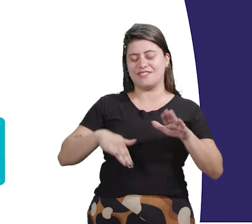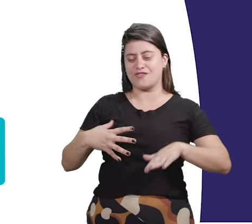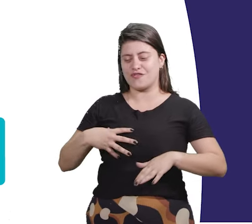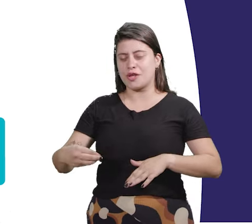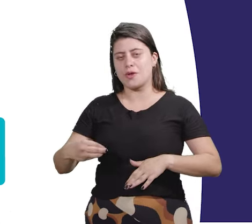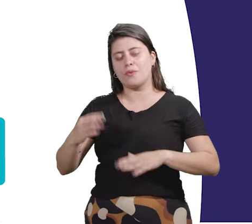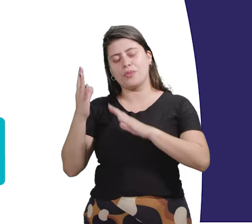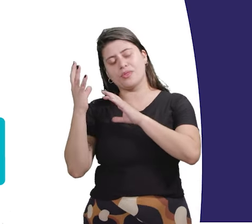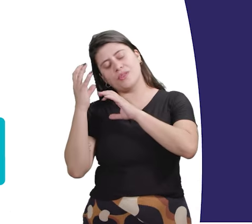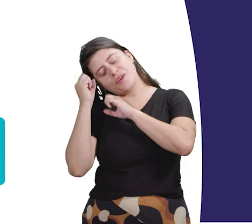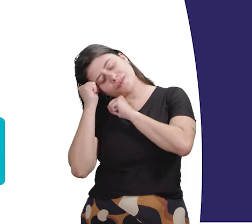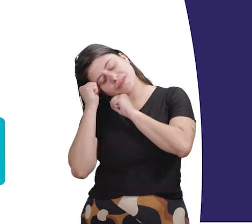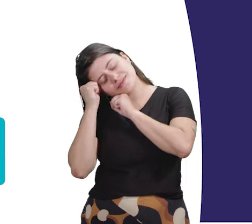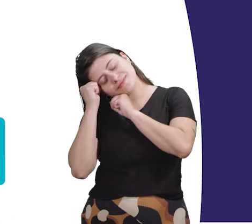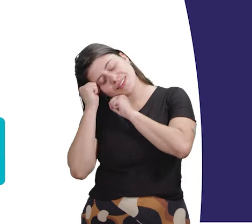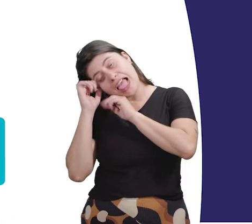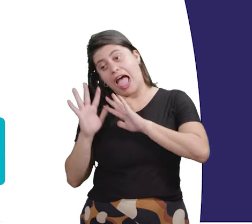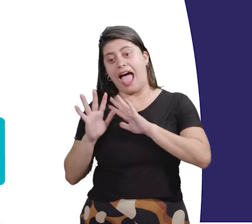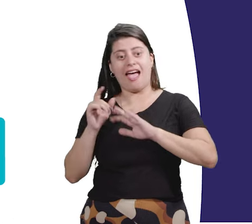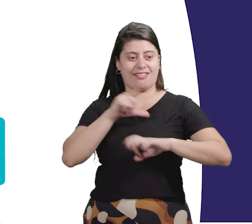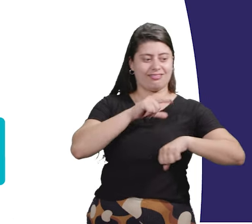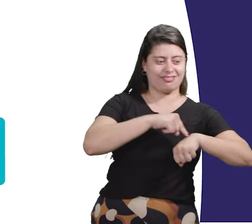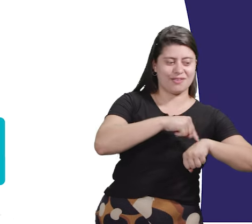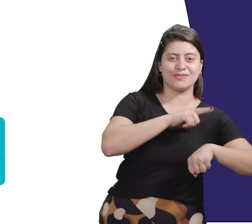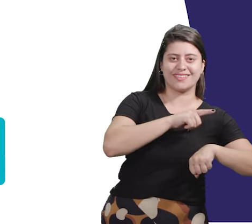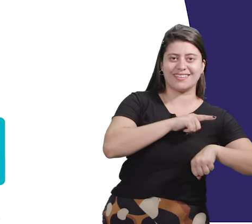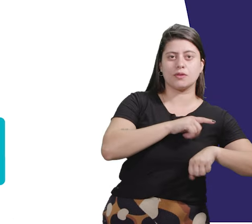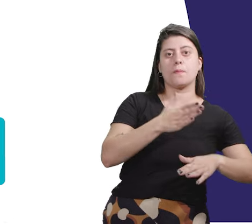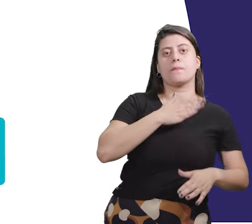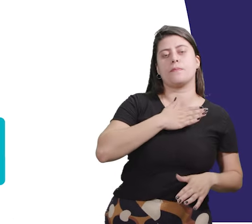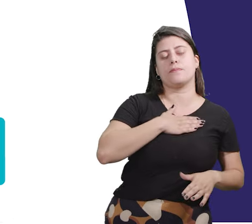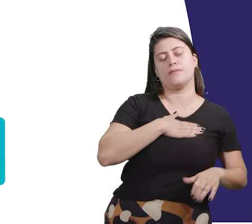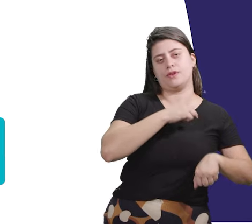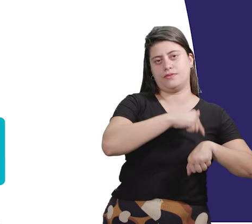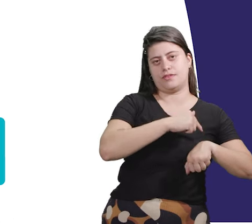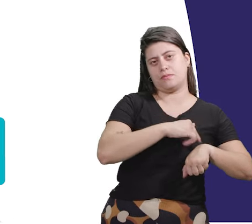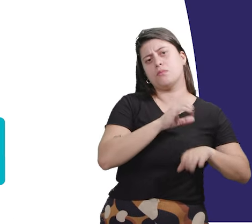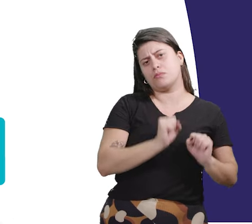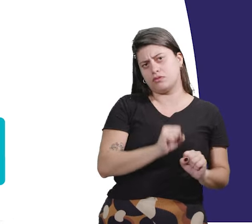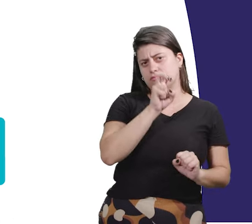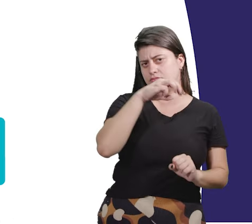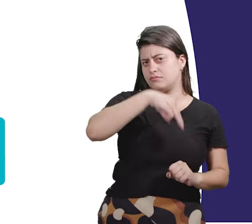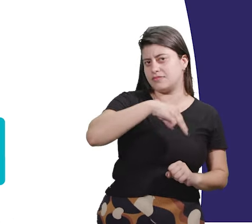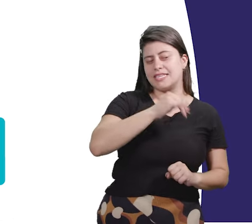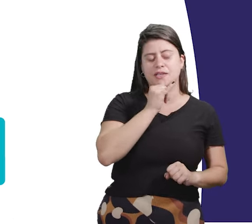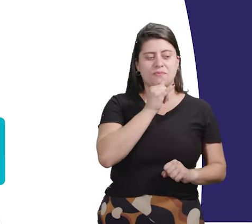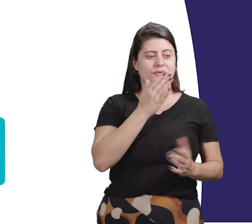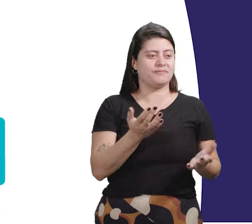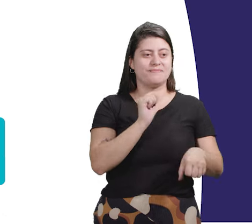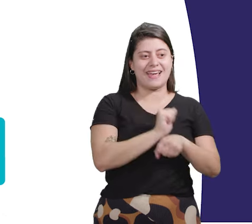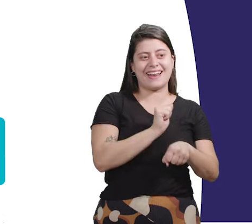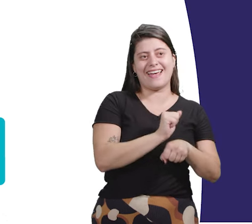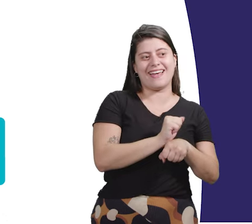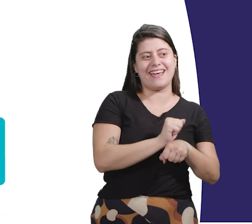que os filhos dormem, que é o que, né, que tem ali um tempo, que você reserve esse tempo, nem que seja 5 minutinhos, você parar